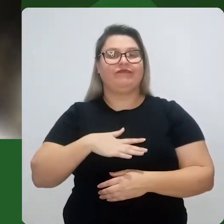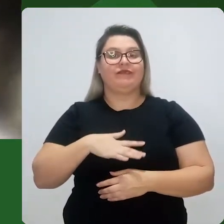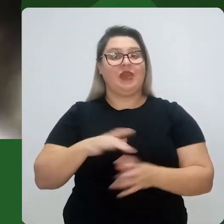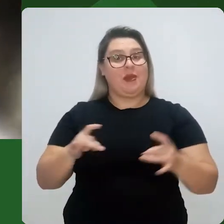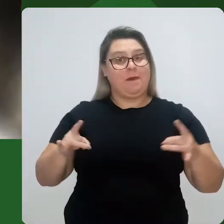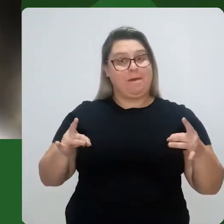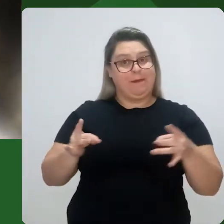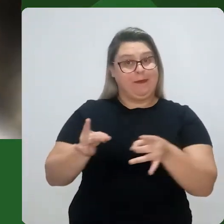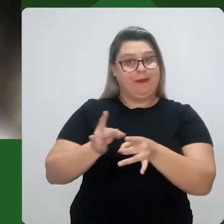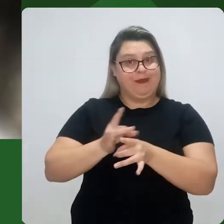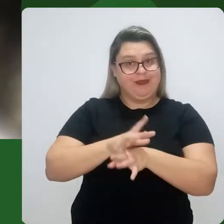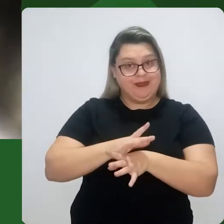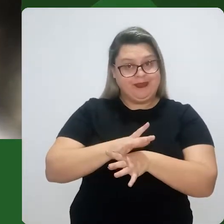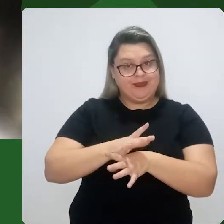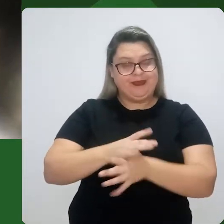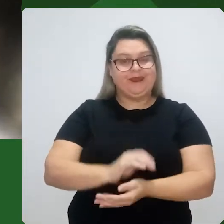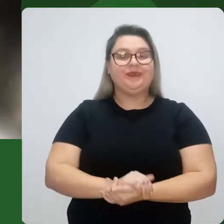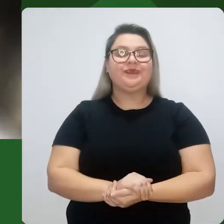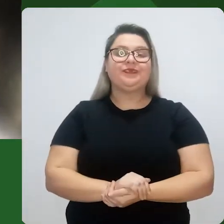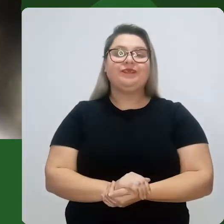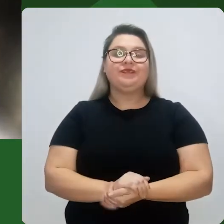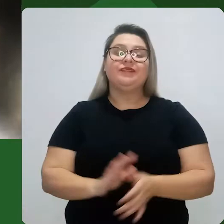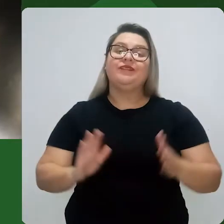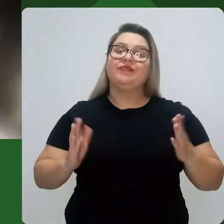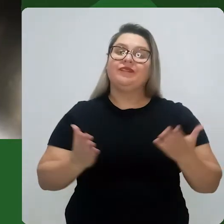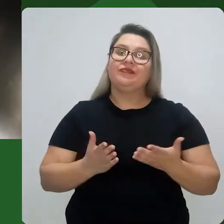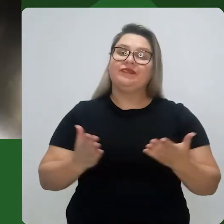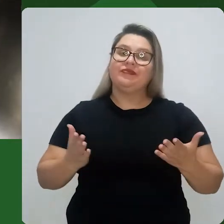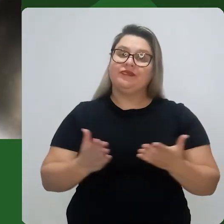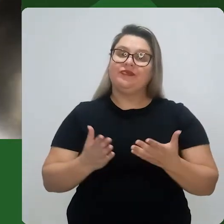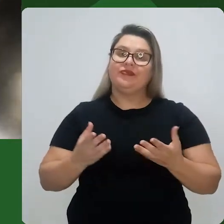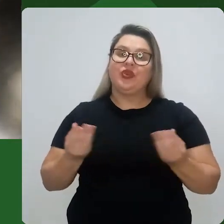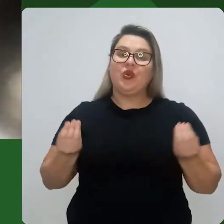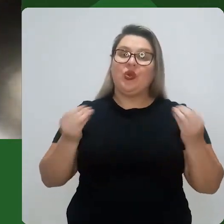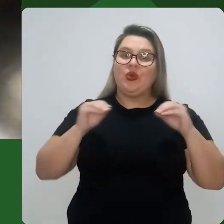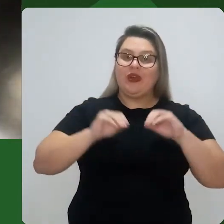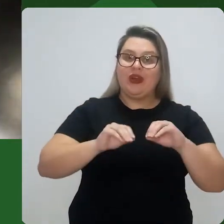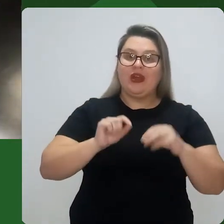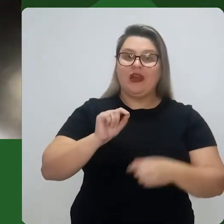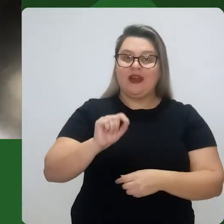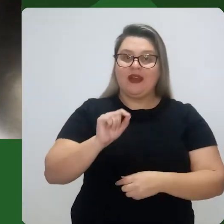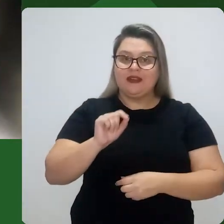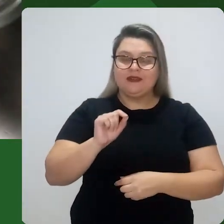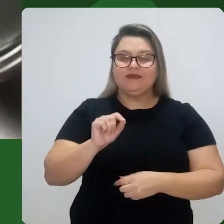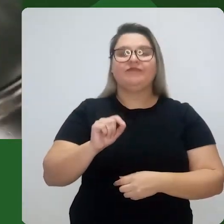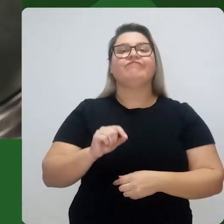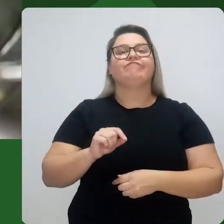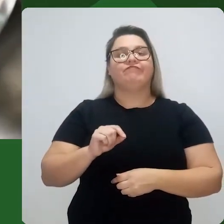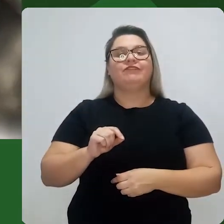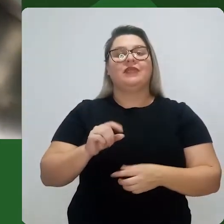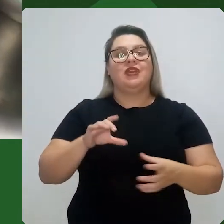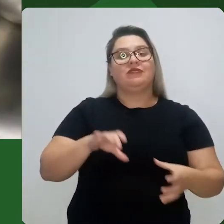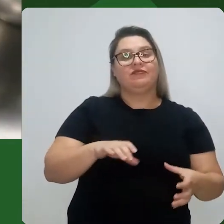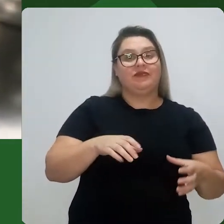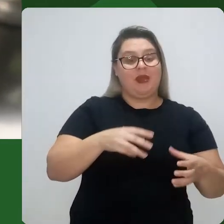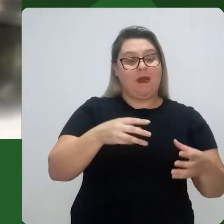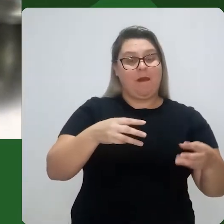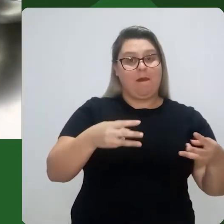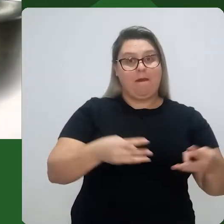E aqui está o resultado. E agora vamos acrescentar essa